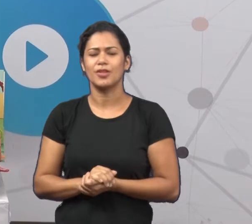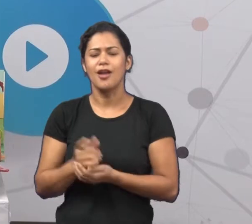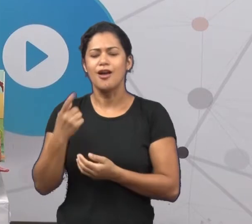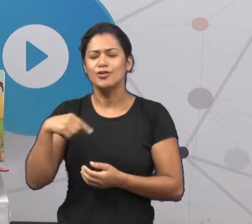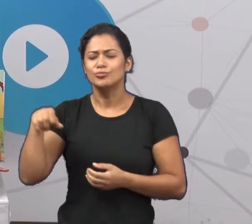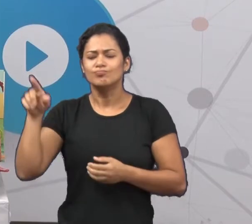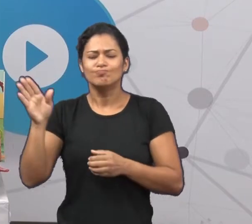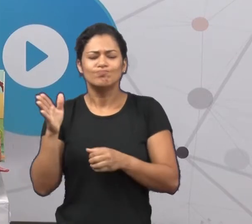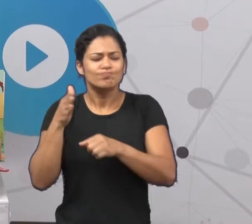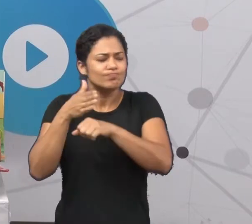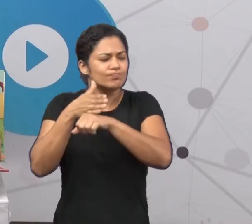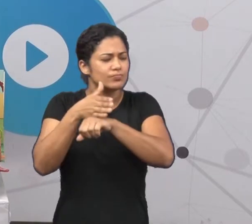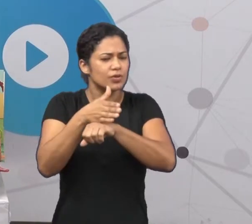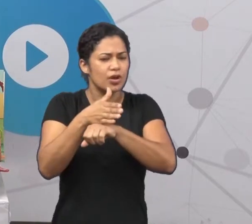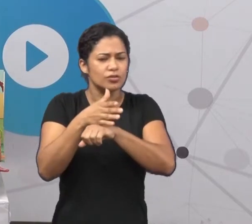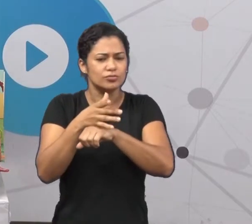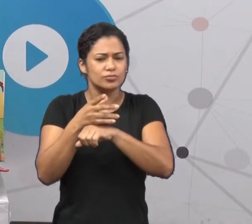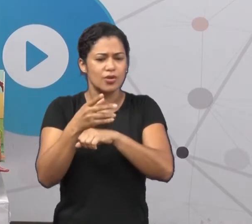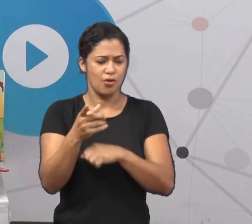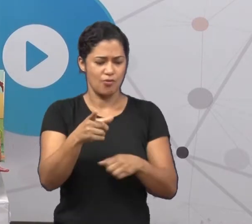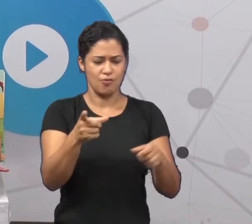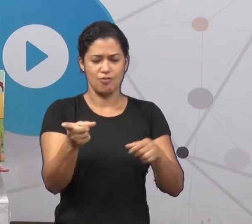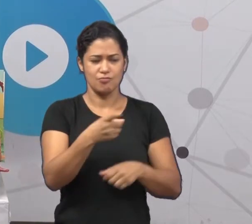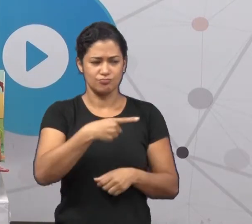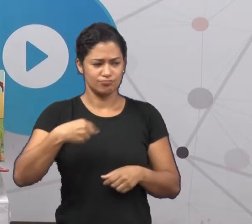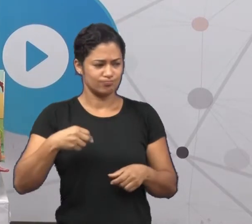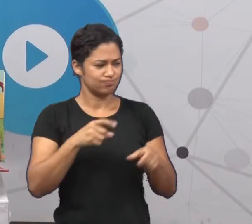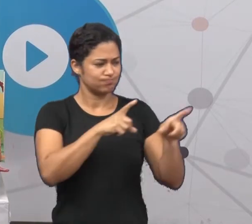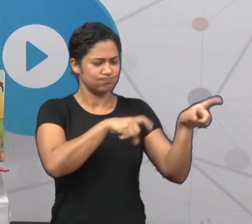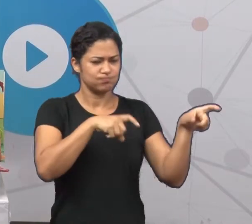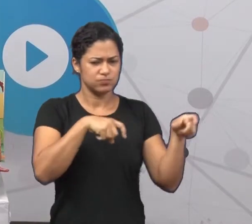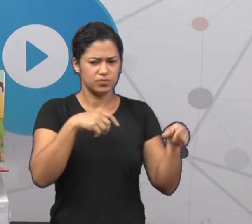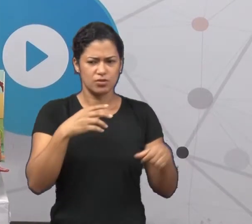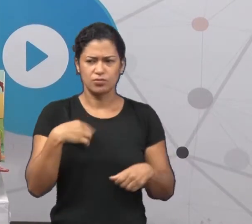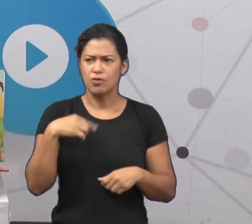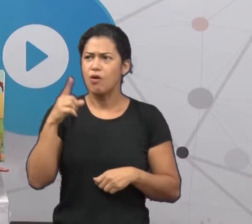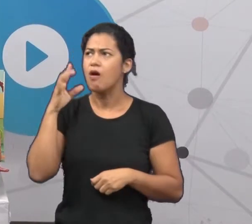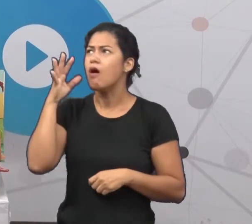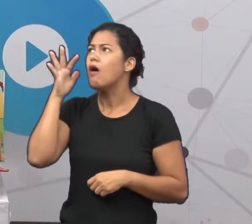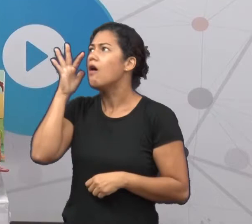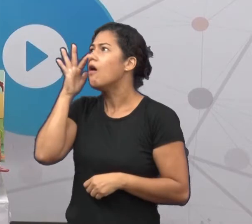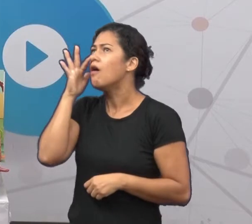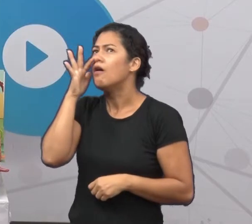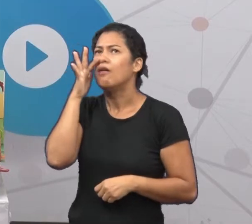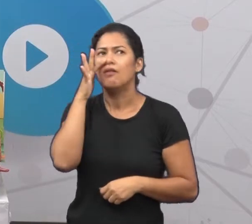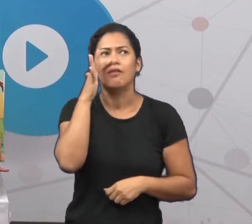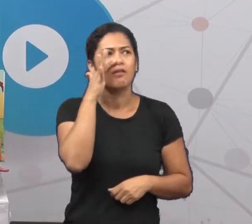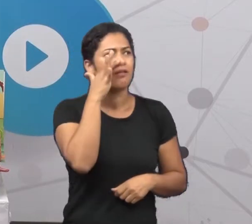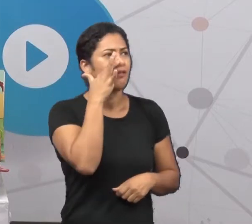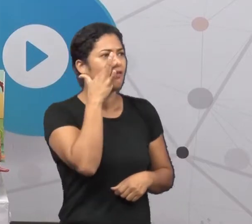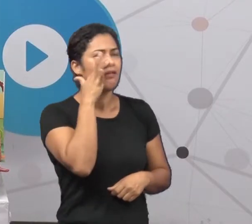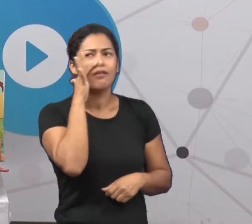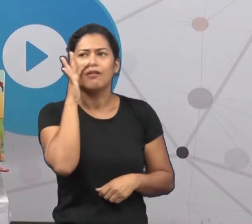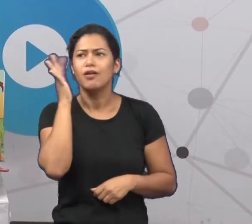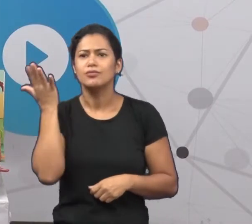Chegando na cidade, o rato do campo ficou entusiasmado com tudo que via.